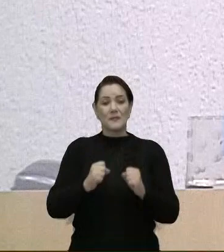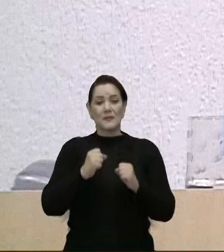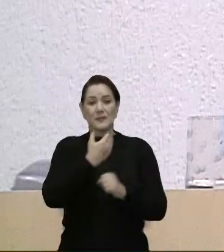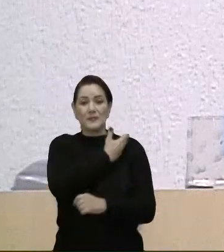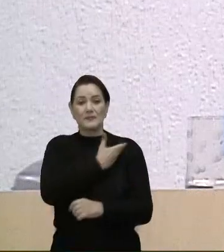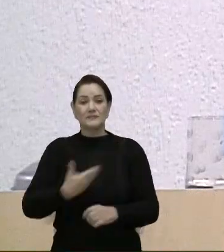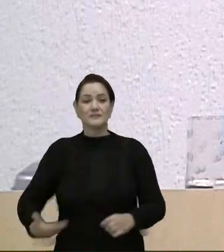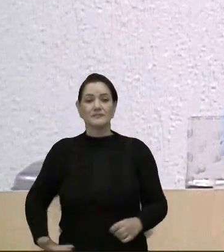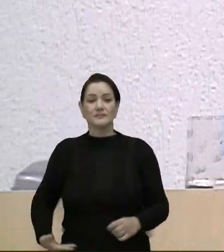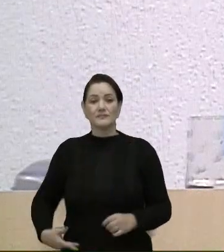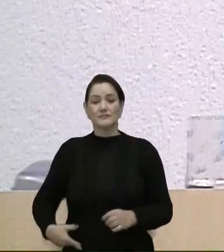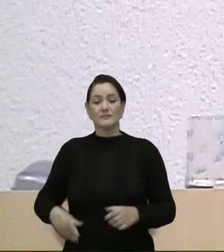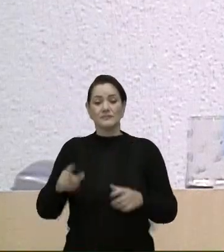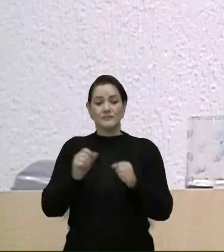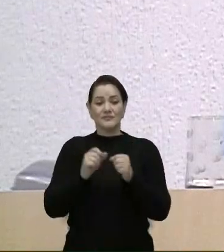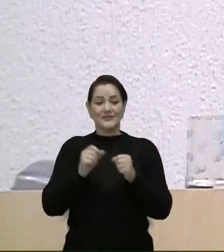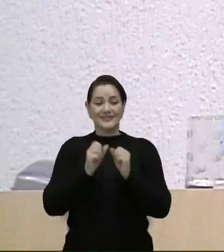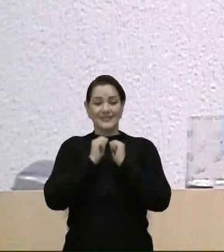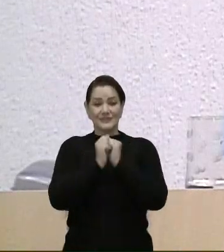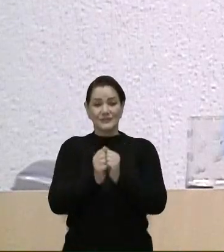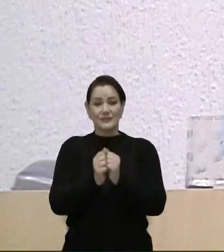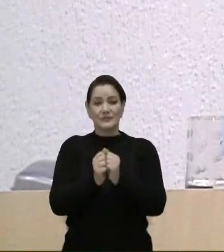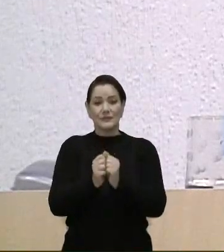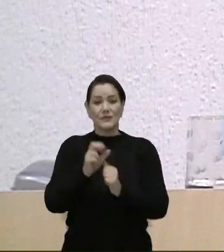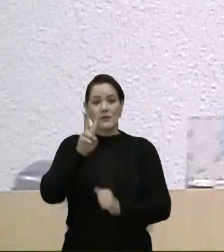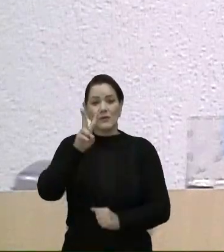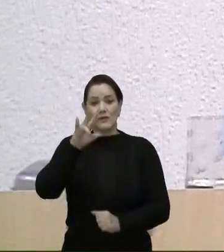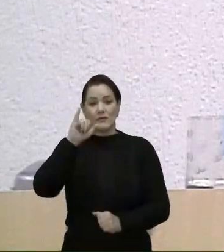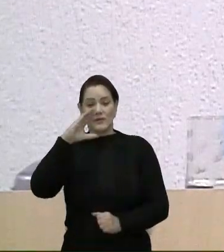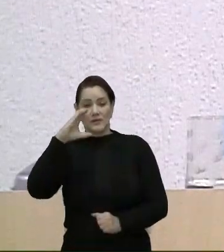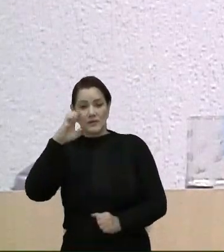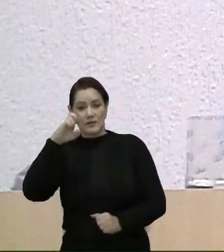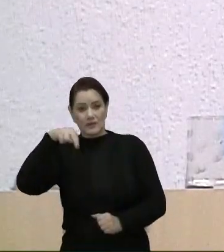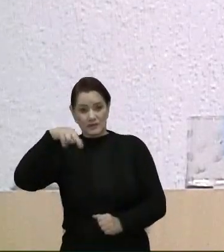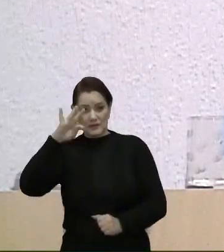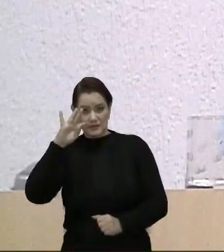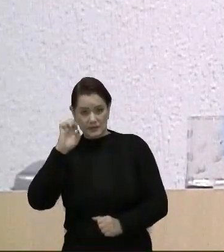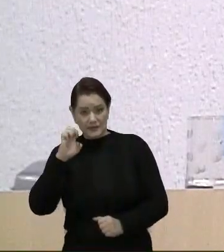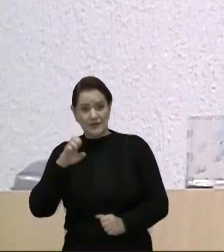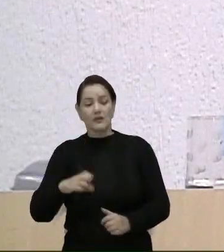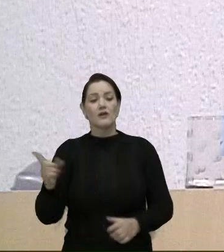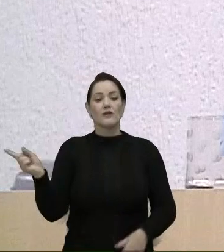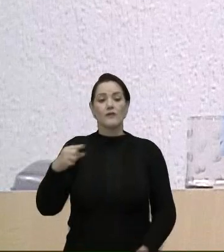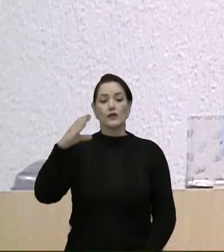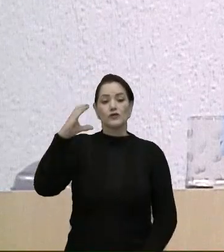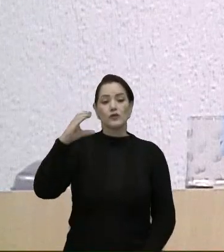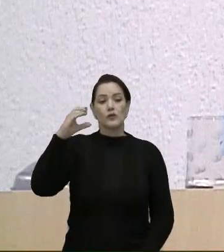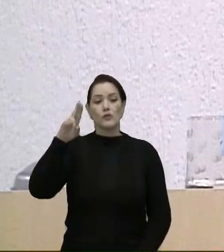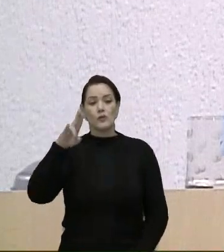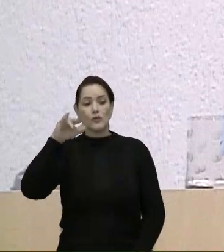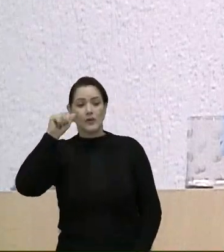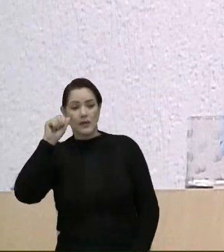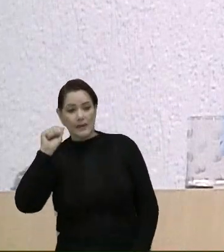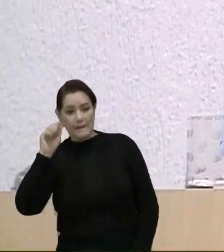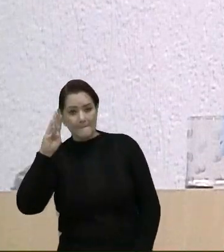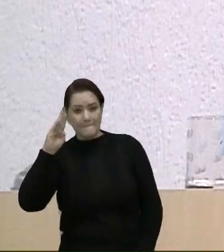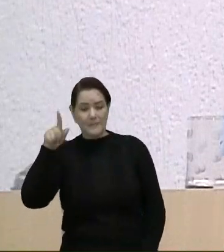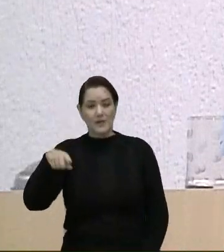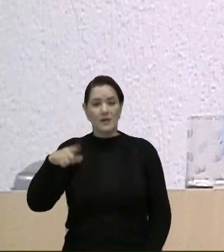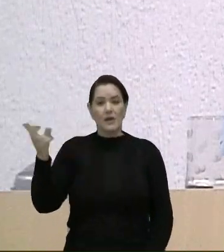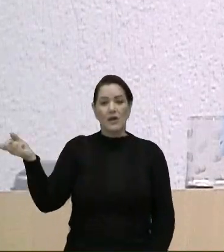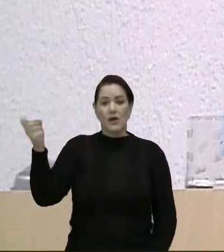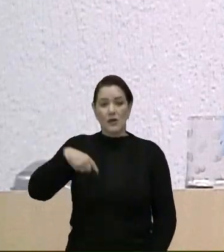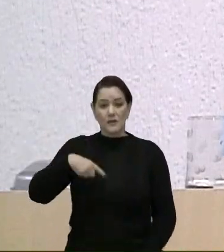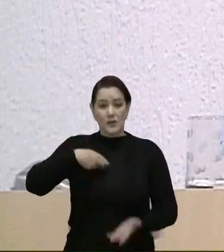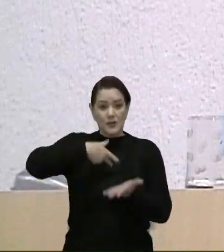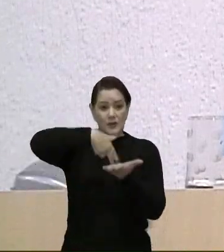entendeu? Nós criamos aqui junto com o Vicente, que está ali, veio lá de Cuiabá, a volta da corrida do